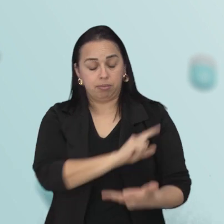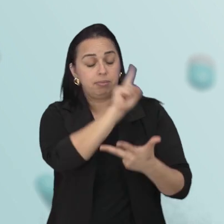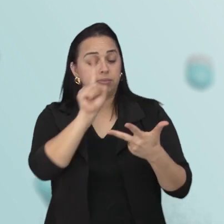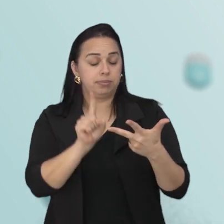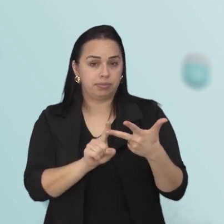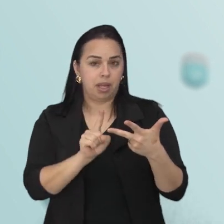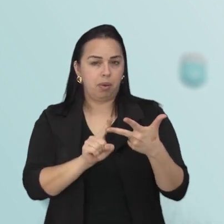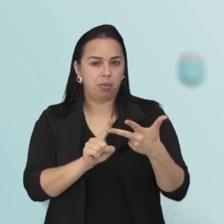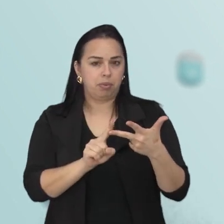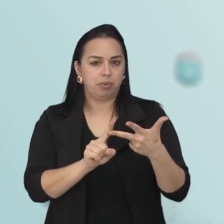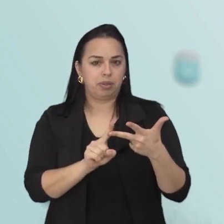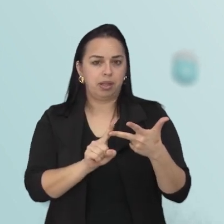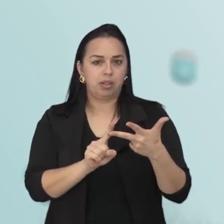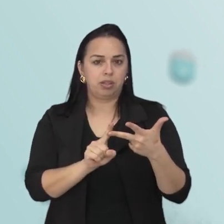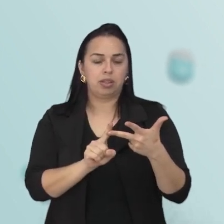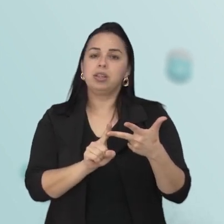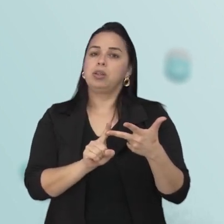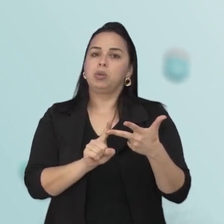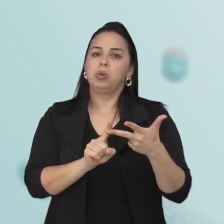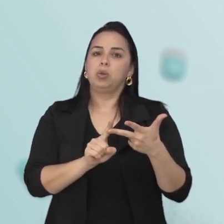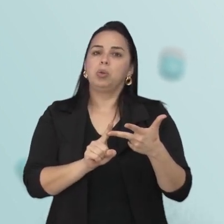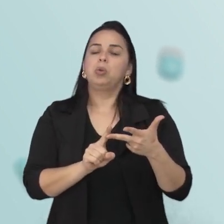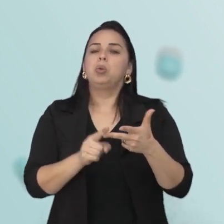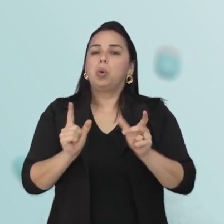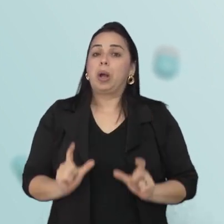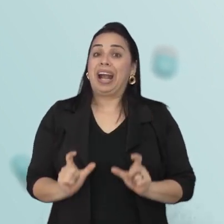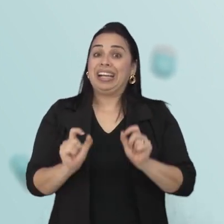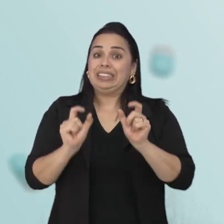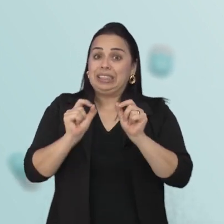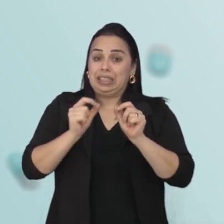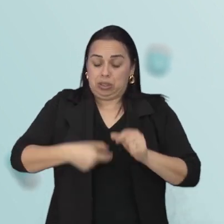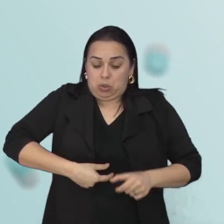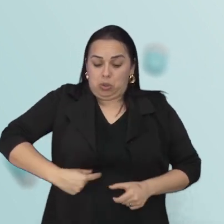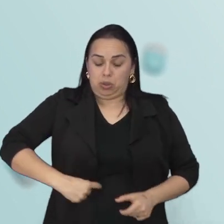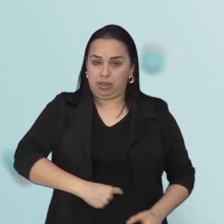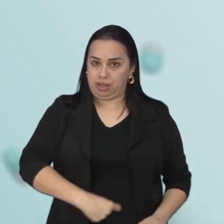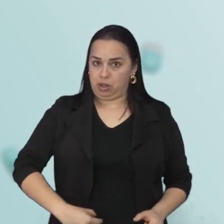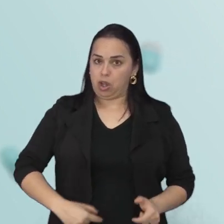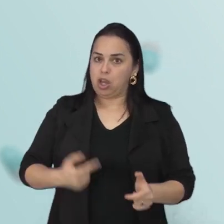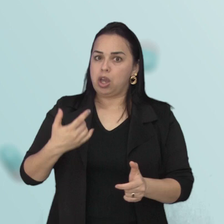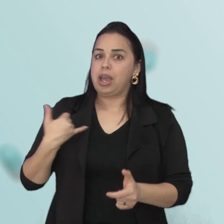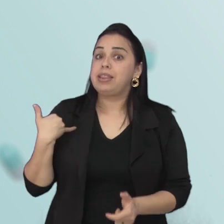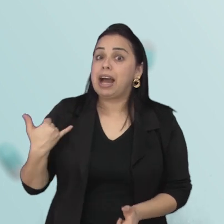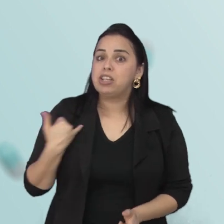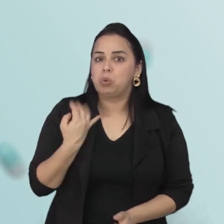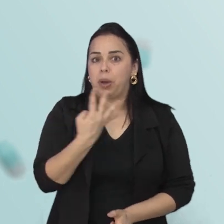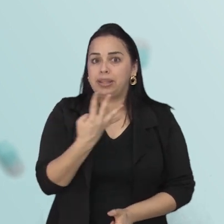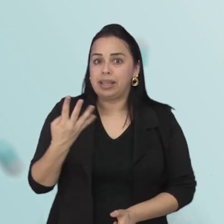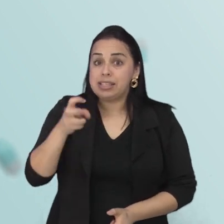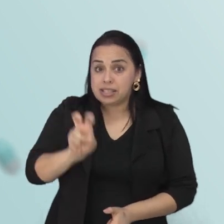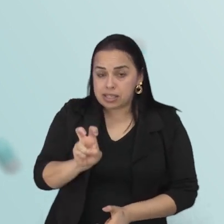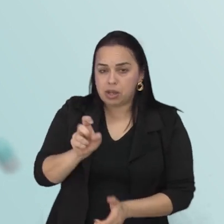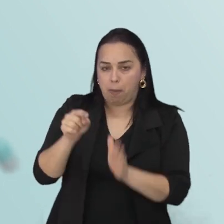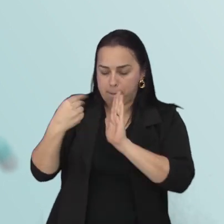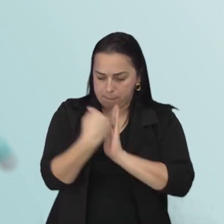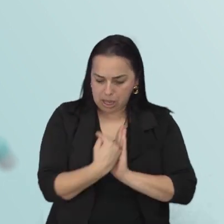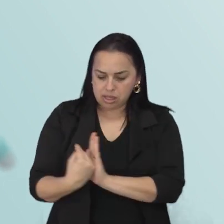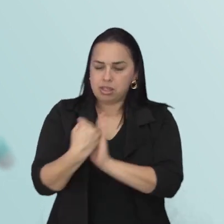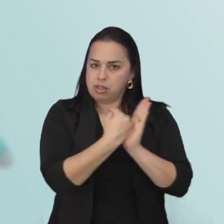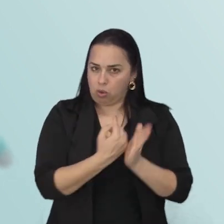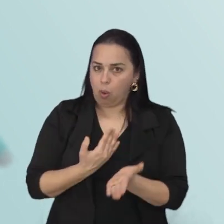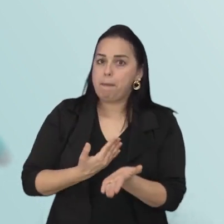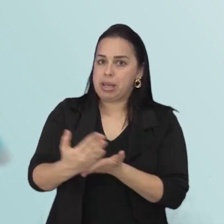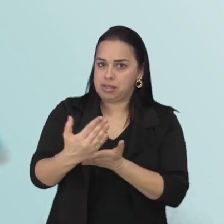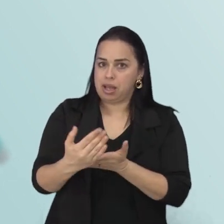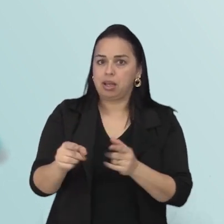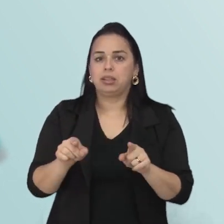terceiro rastreamento é o do câncer de intestino, que deve ser feito a partir dos 45 anos, com a pesquisa do sangue oculto